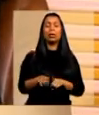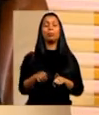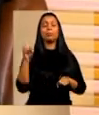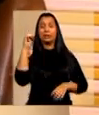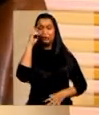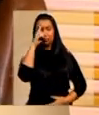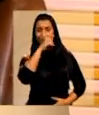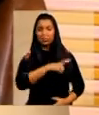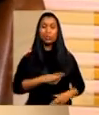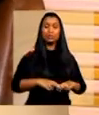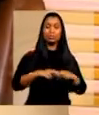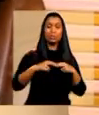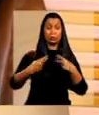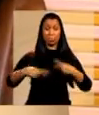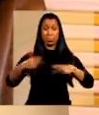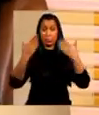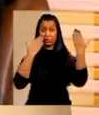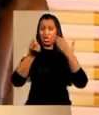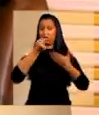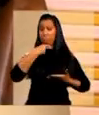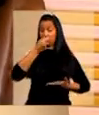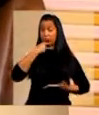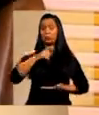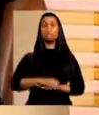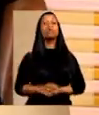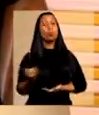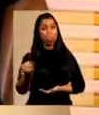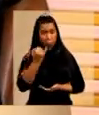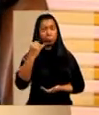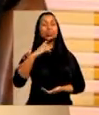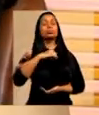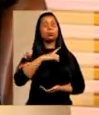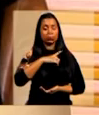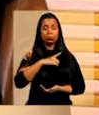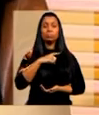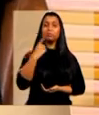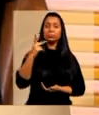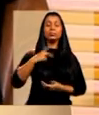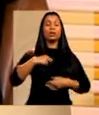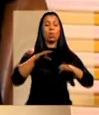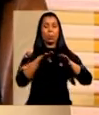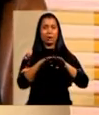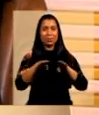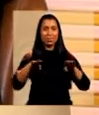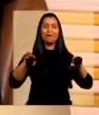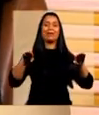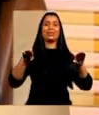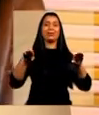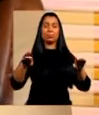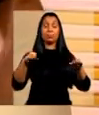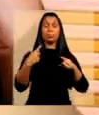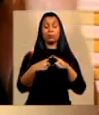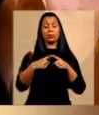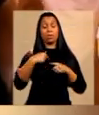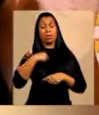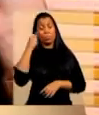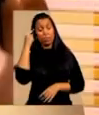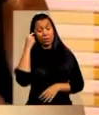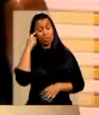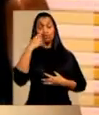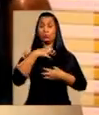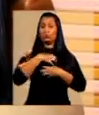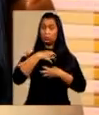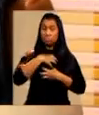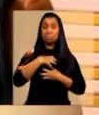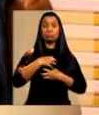da gravidade até, pela psiquiatria, pela medicação, Perfeito. É muito importante para você ter o equilíbrio, o controle, porque eu penso,